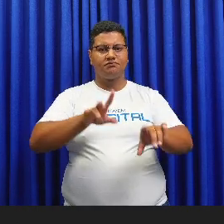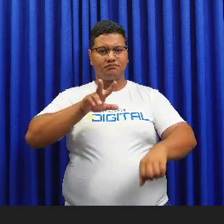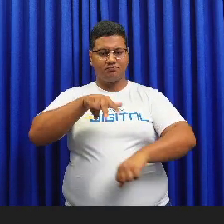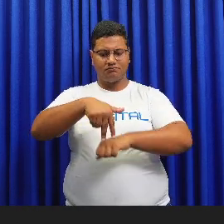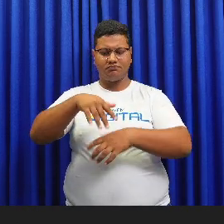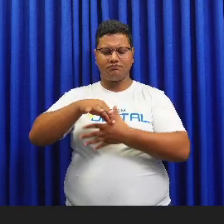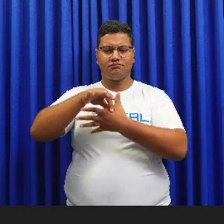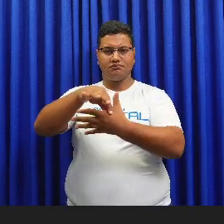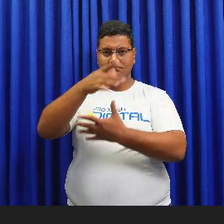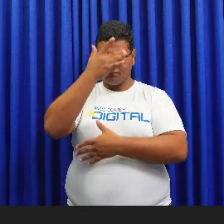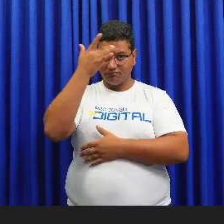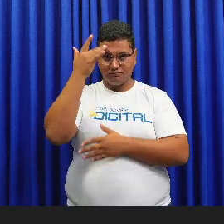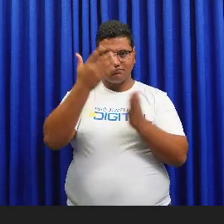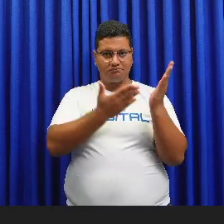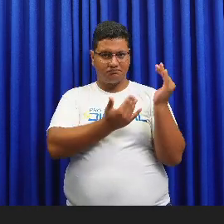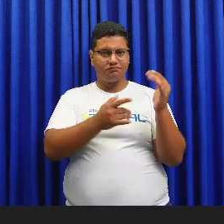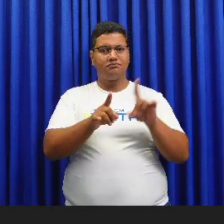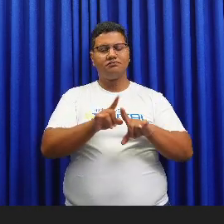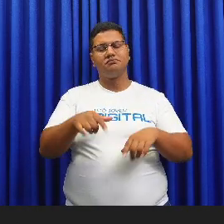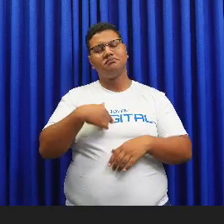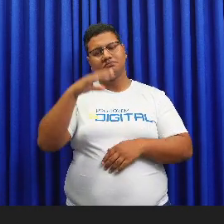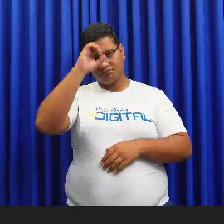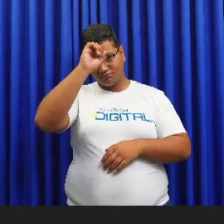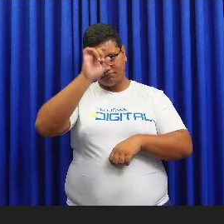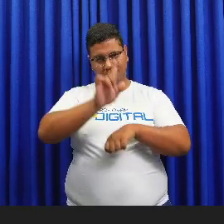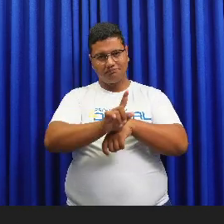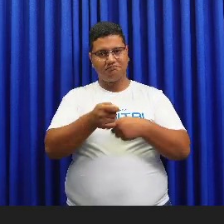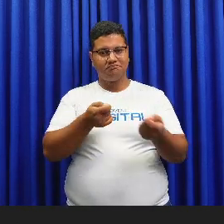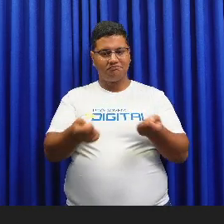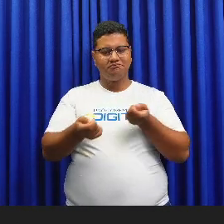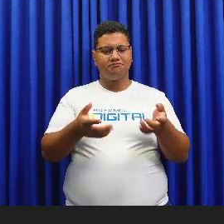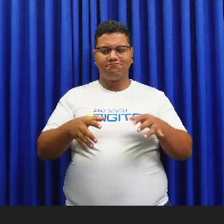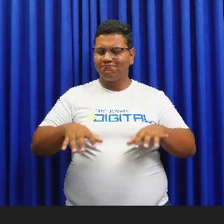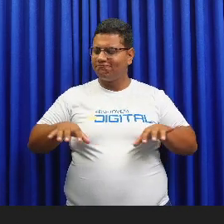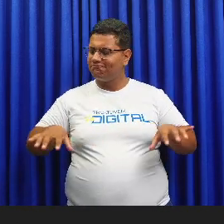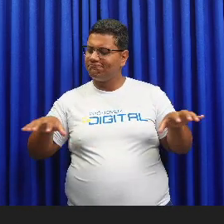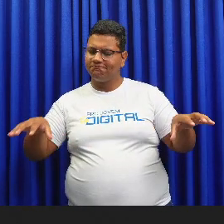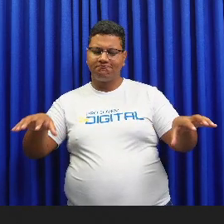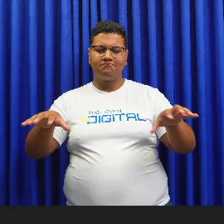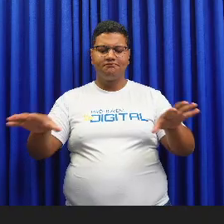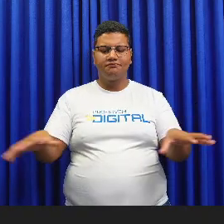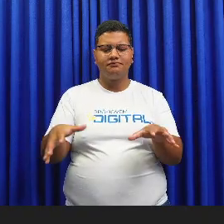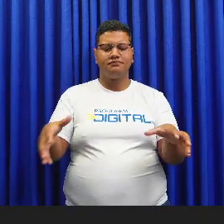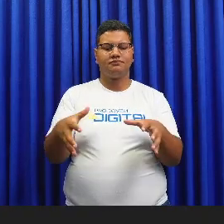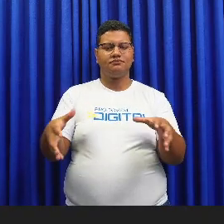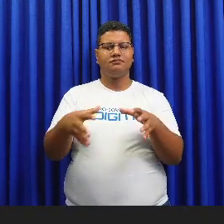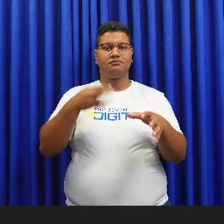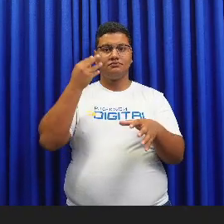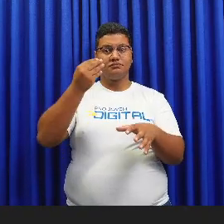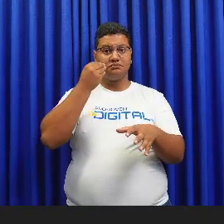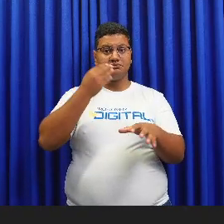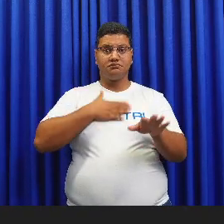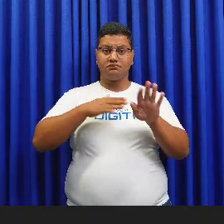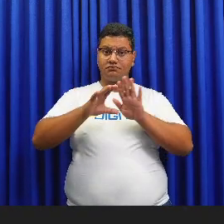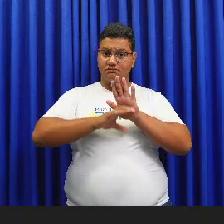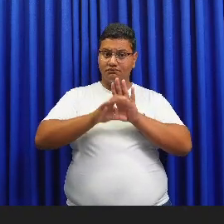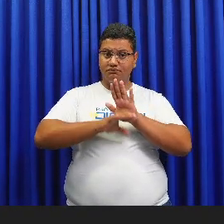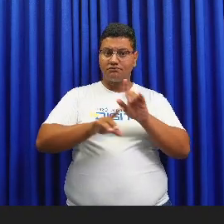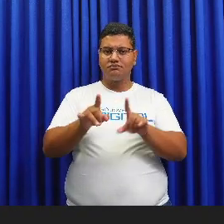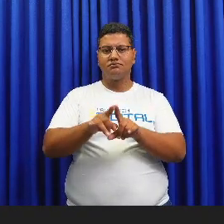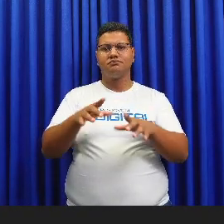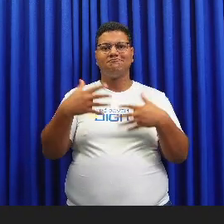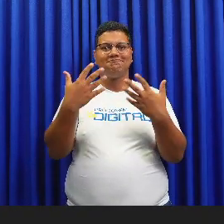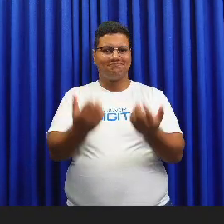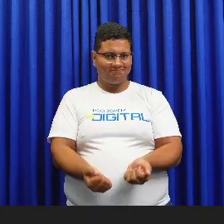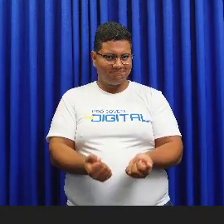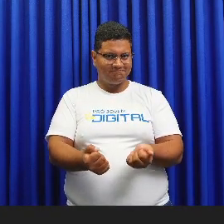liderança dos jovens. Então eu aprendi a fazer gestão de grupo, de pessoas. Eu coloquei isso de experiência no meu currículo e fui